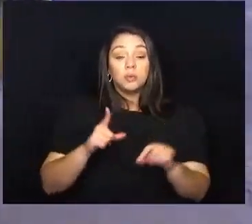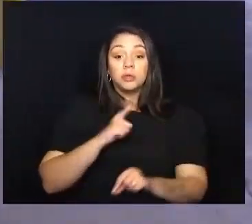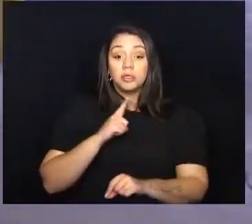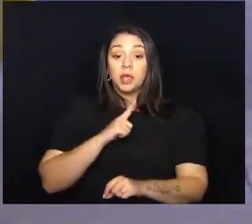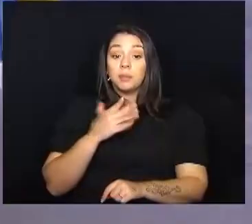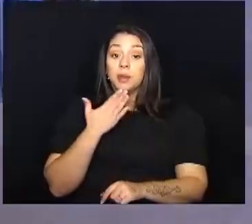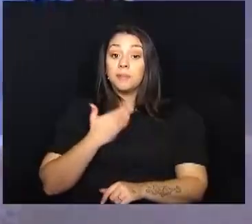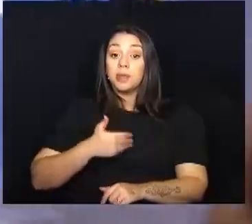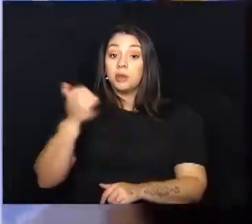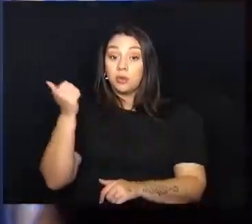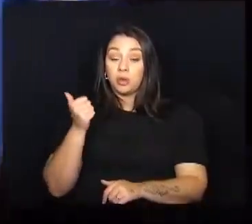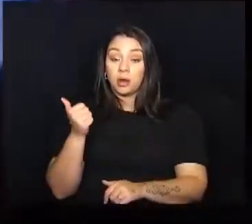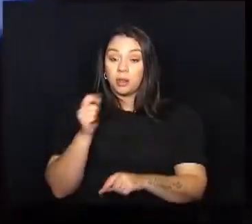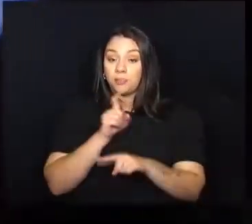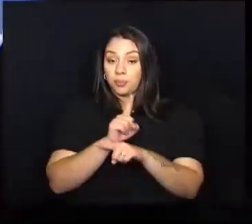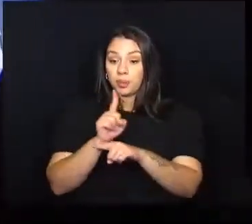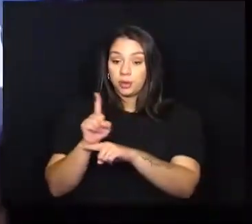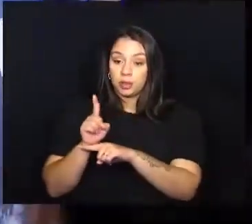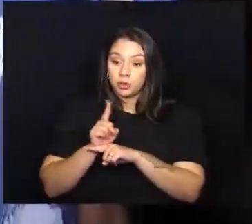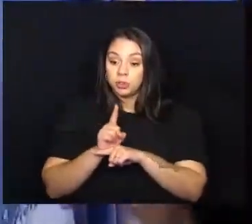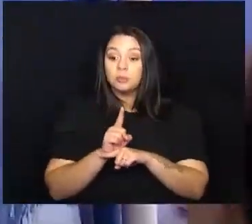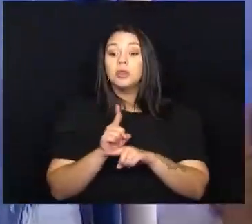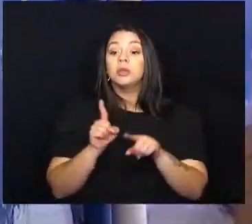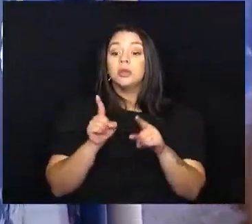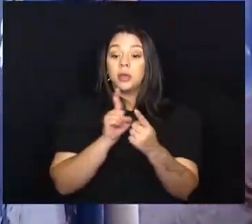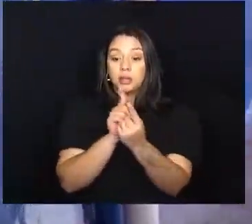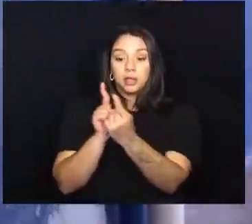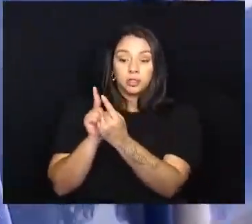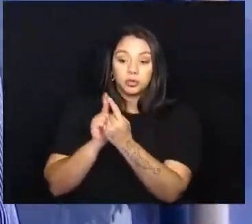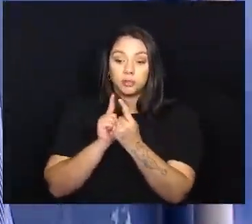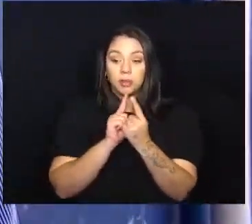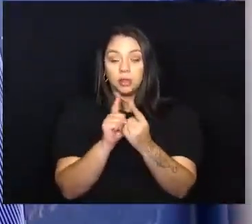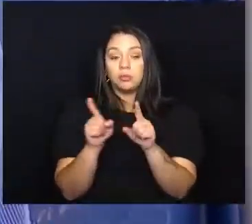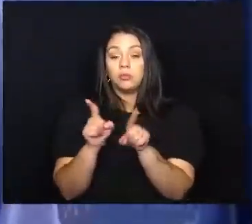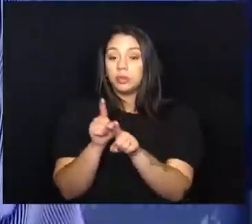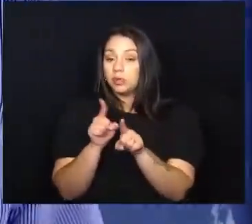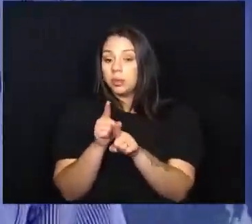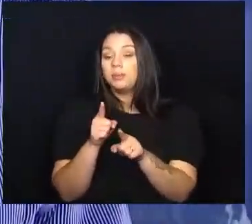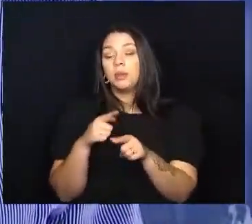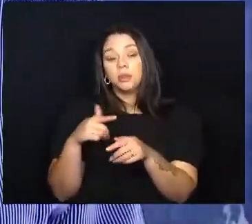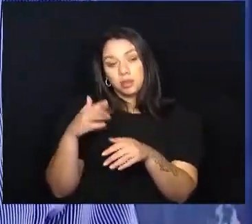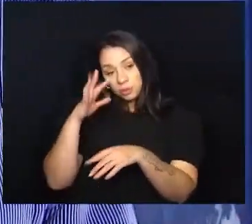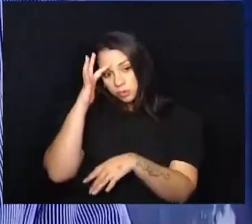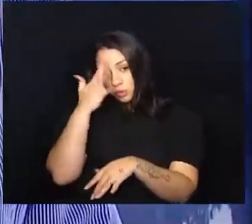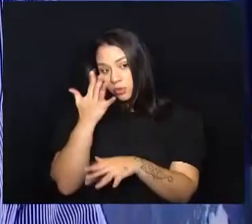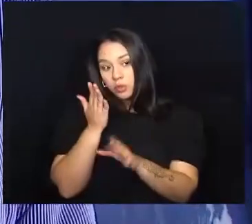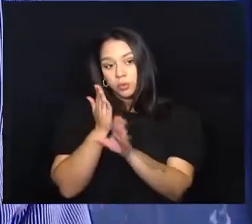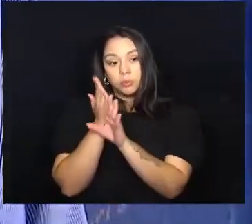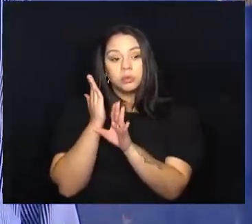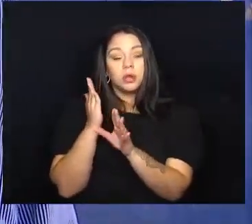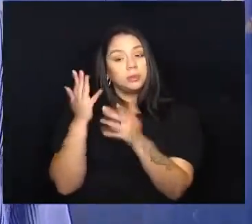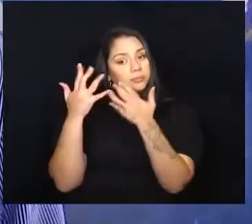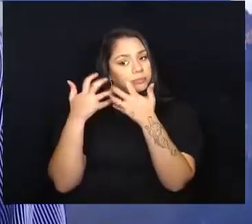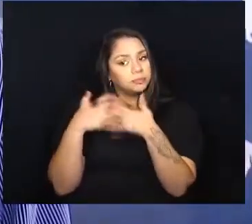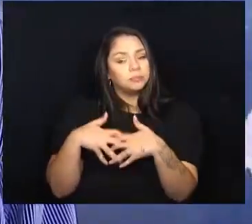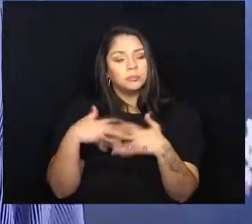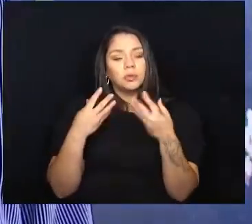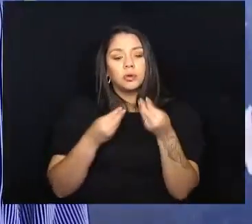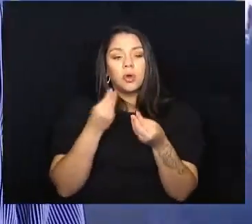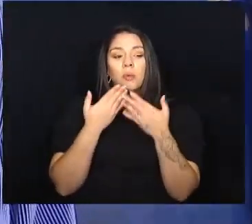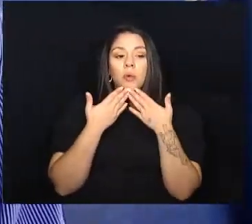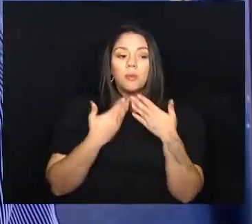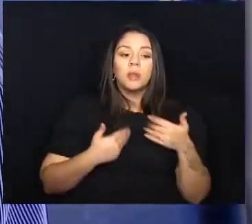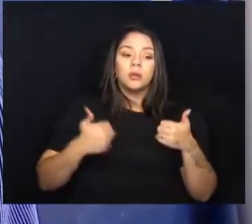esse atendimento e encontrar soluções no curto, médio e longo prazo, pensar como melhorar essa política